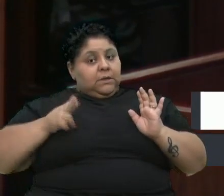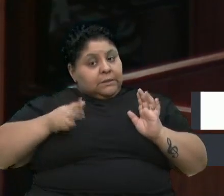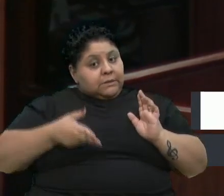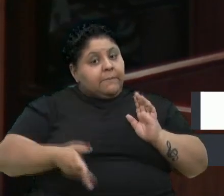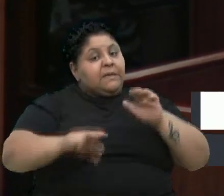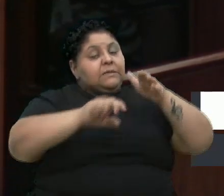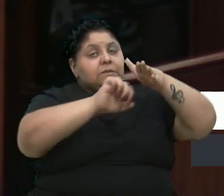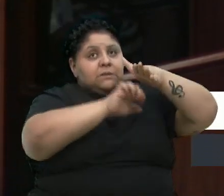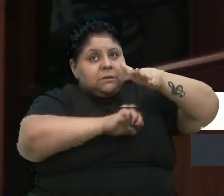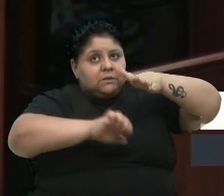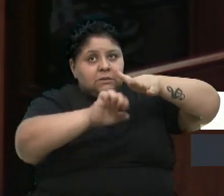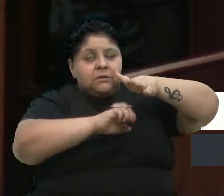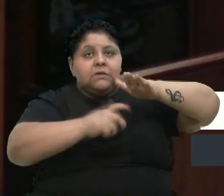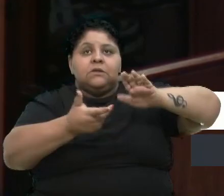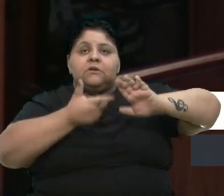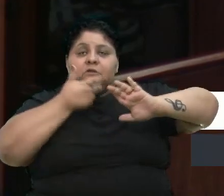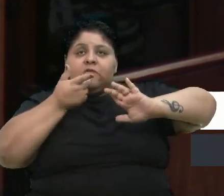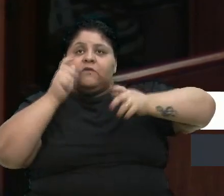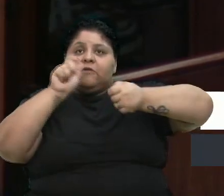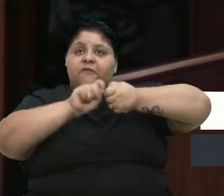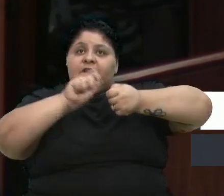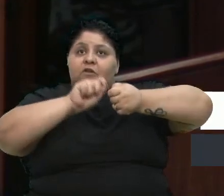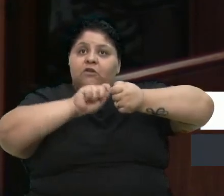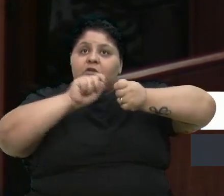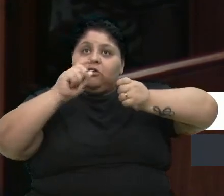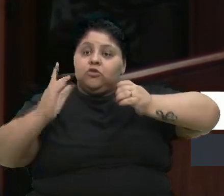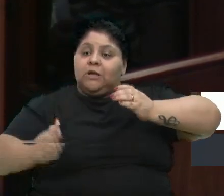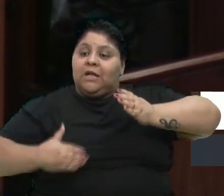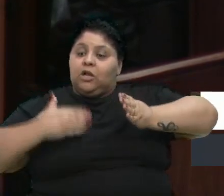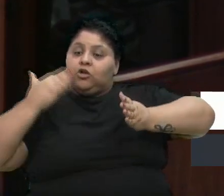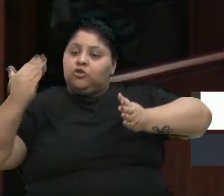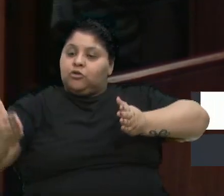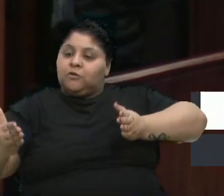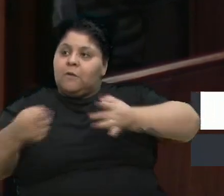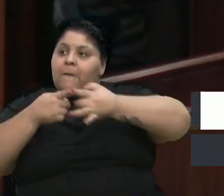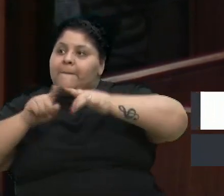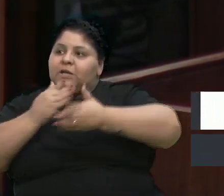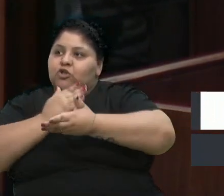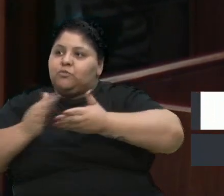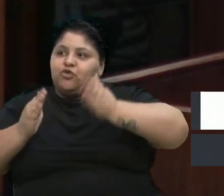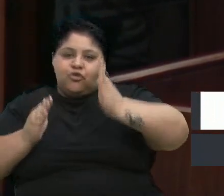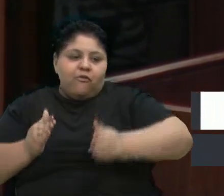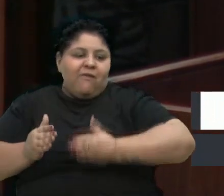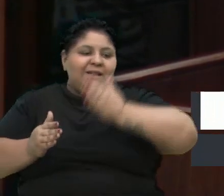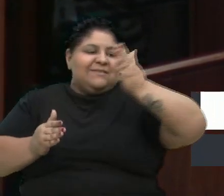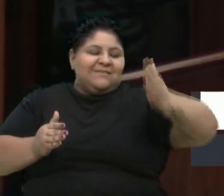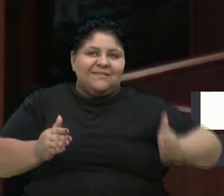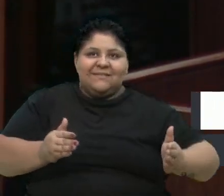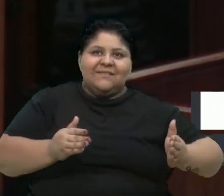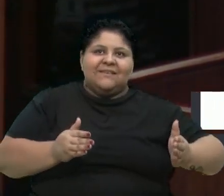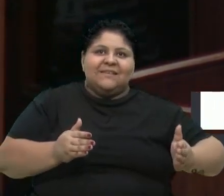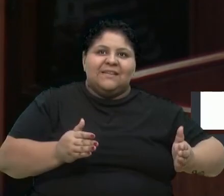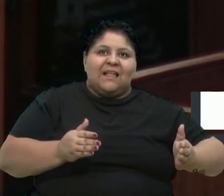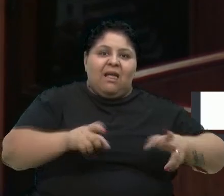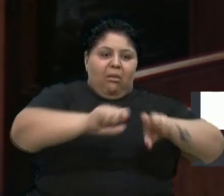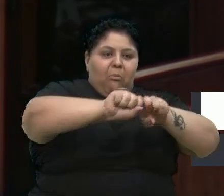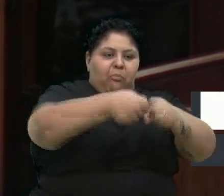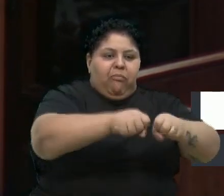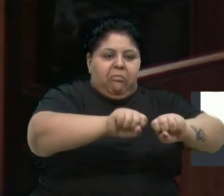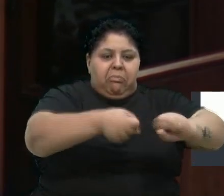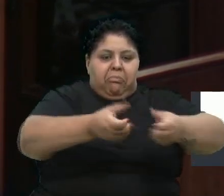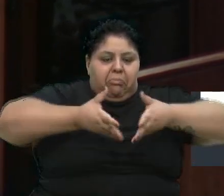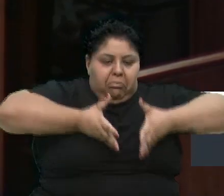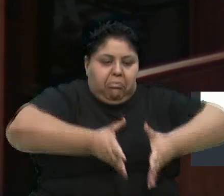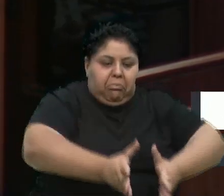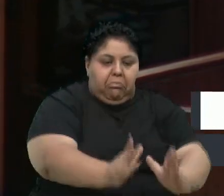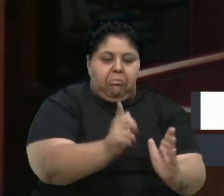empreiteira disse que ia fazer do lado direito, mas pegou e fez do lado esquerdo. Arrebentou a tubulação de água